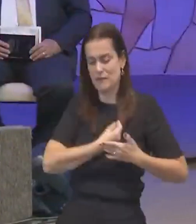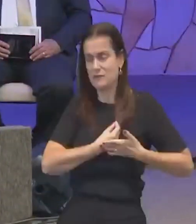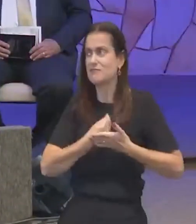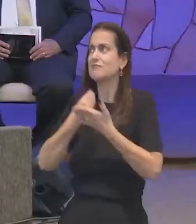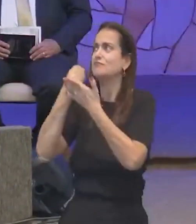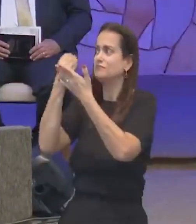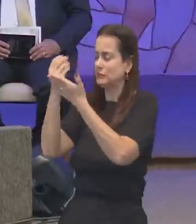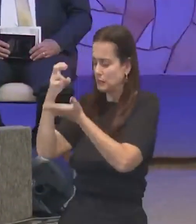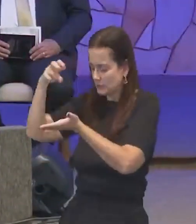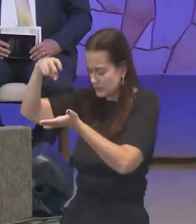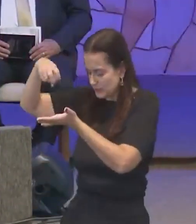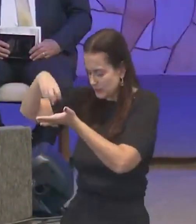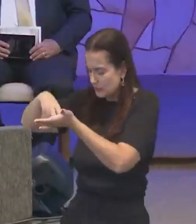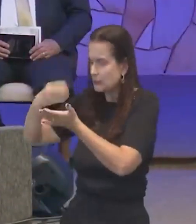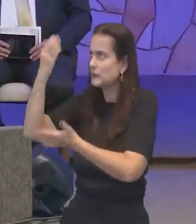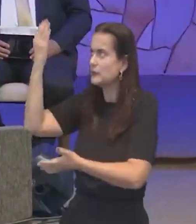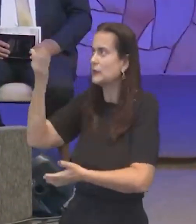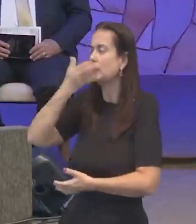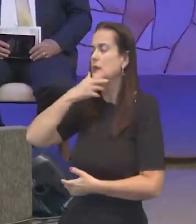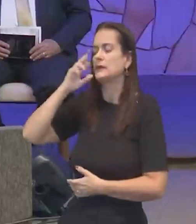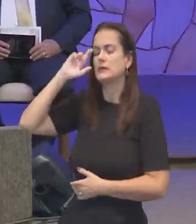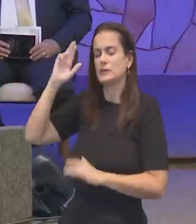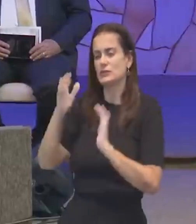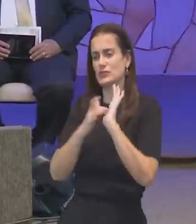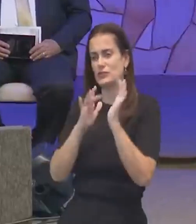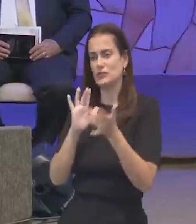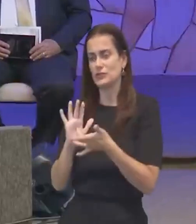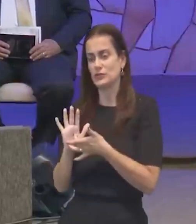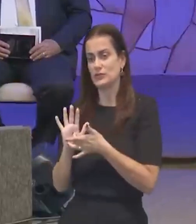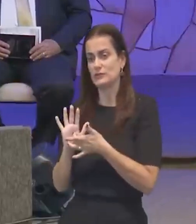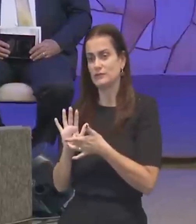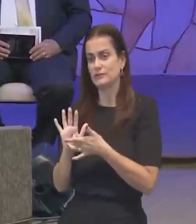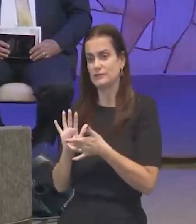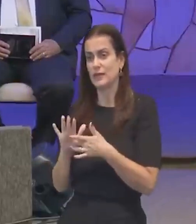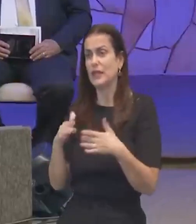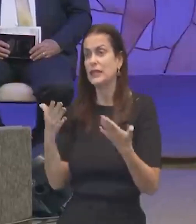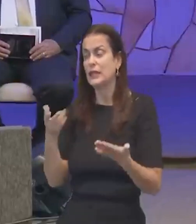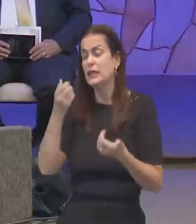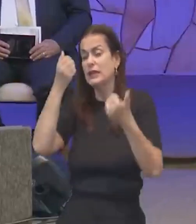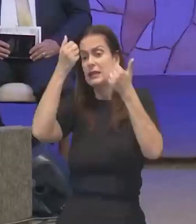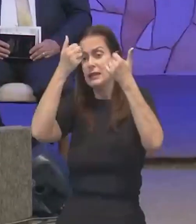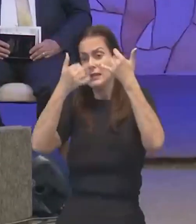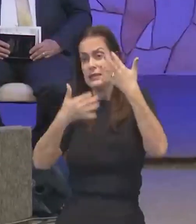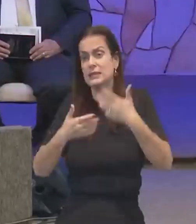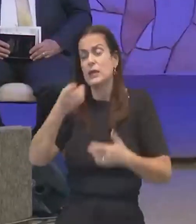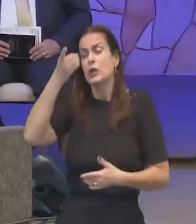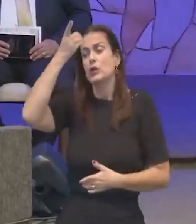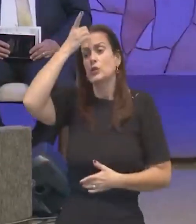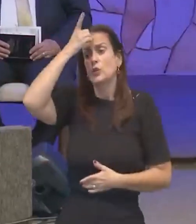se rendem ao senhorio de Cristo. E aqui então ele fala sobre o dom de Deus.